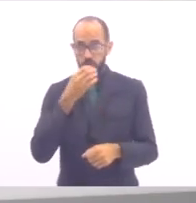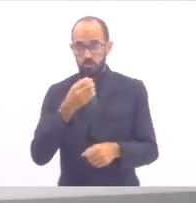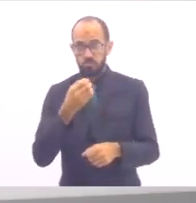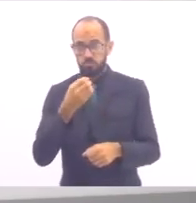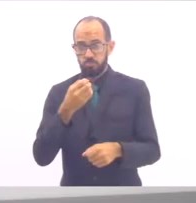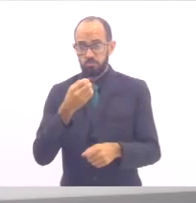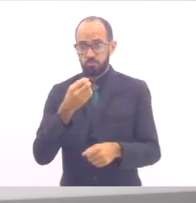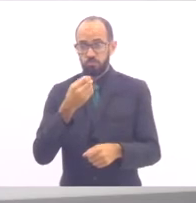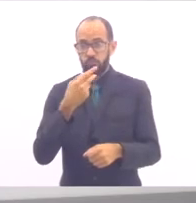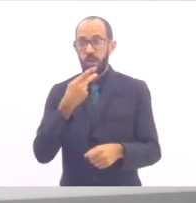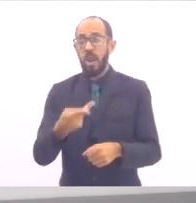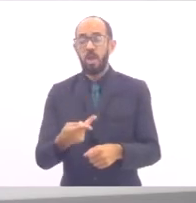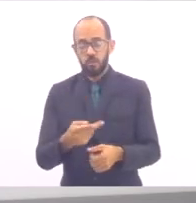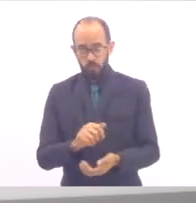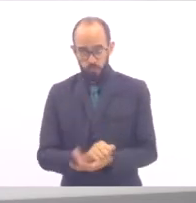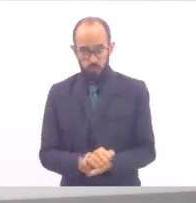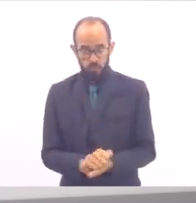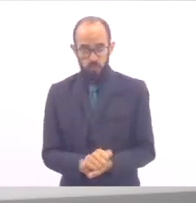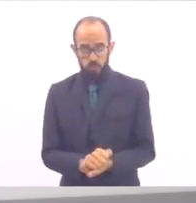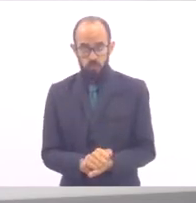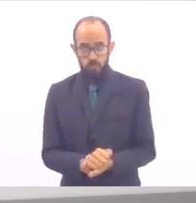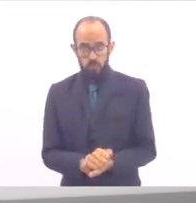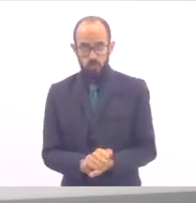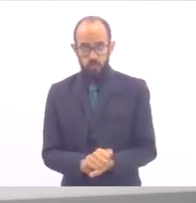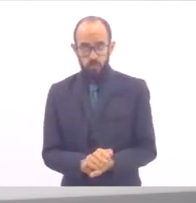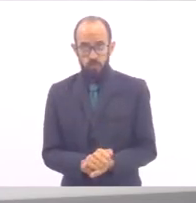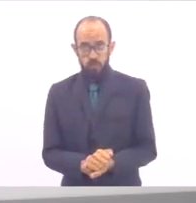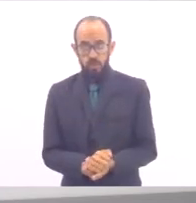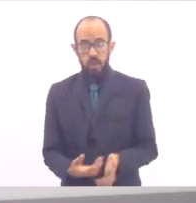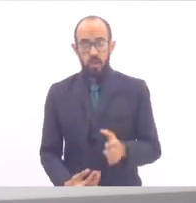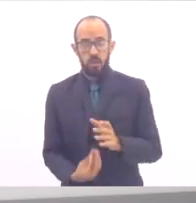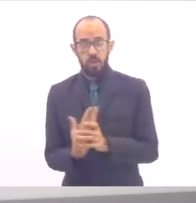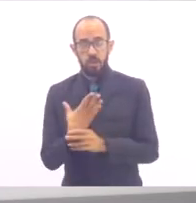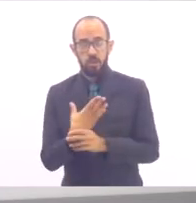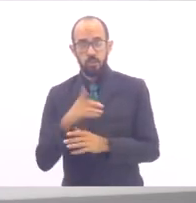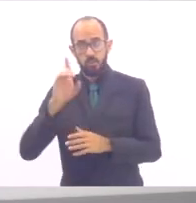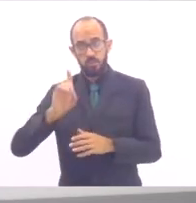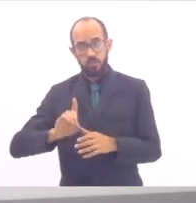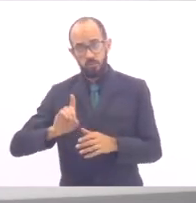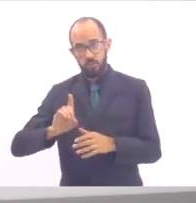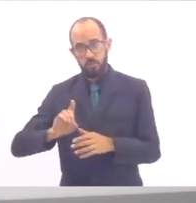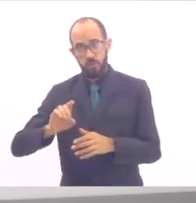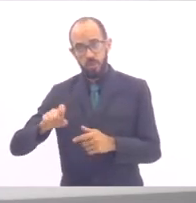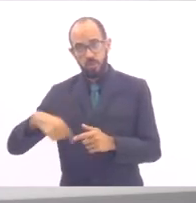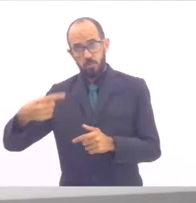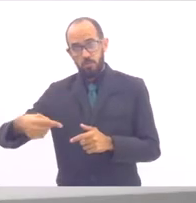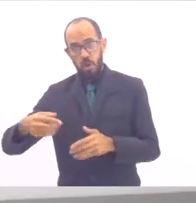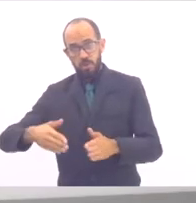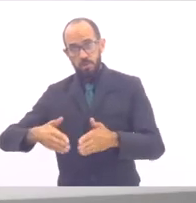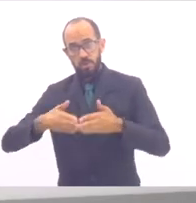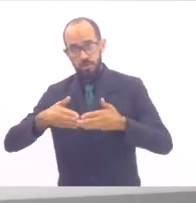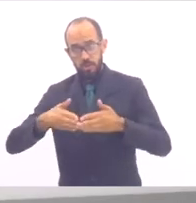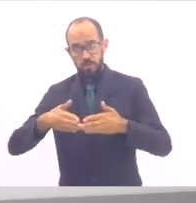então estabeleceu-se uma conexão com a diretoria de pós-licença, onde se dizia: a gente tem uma lei,